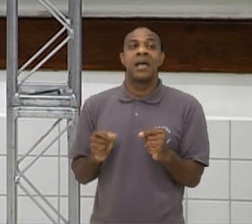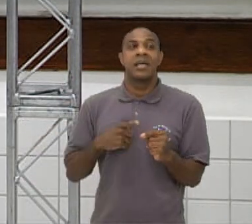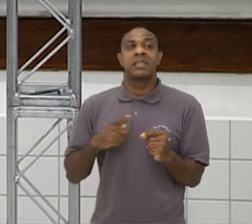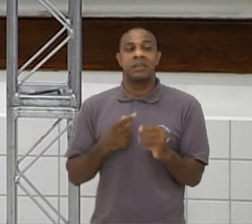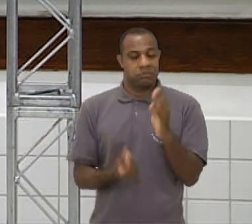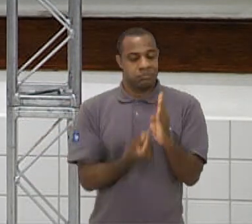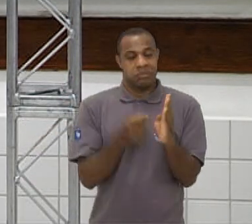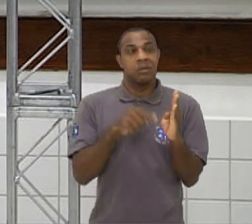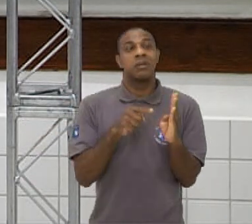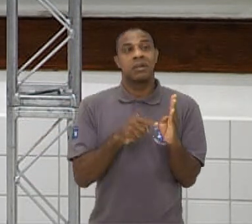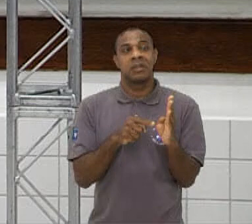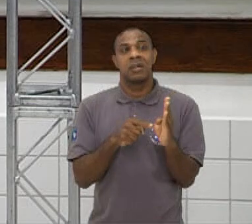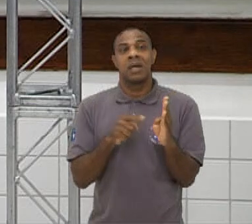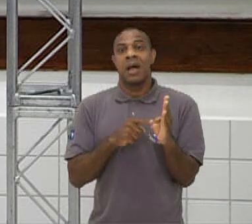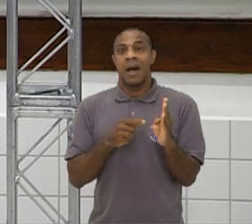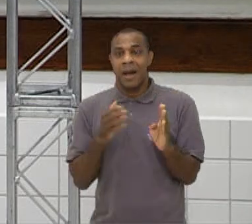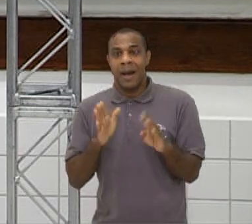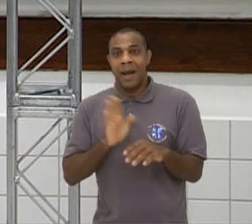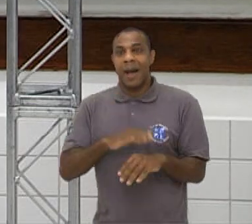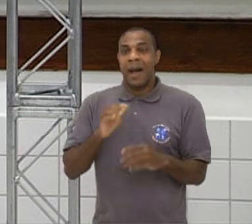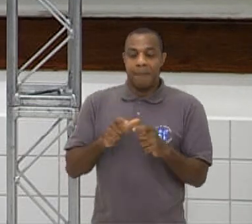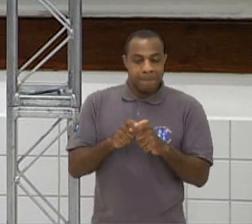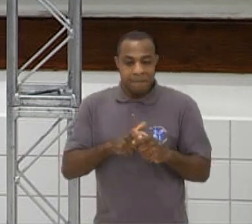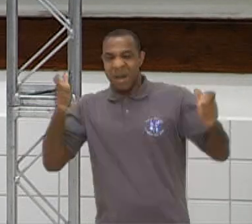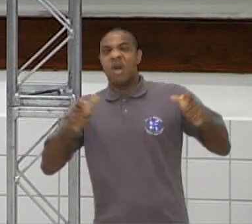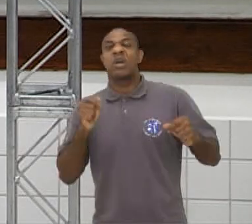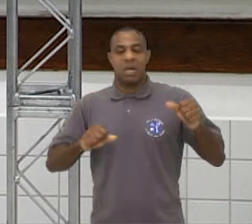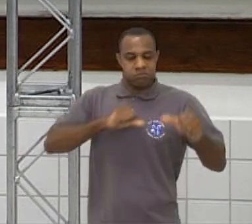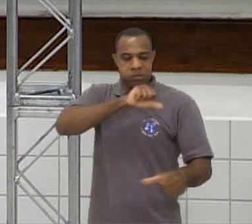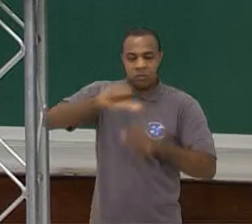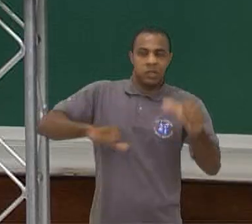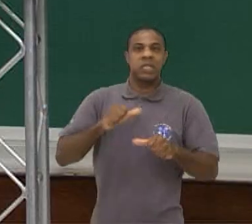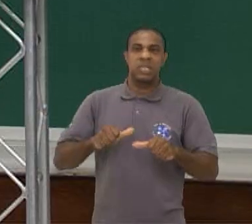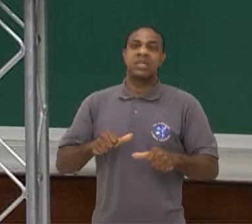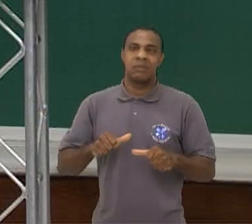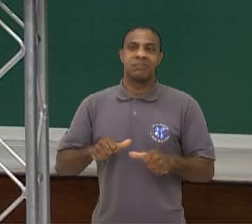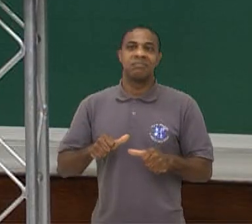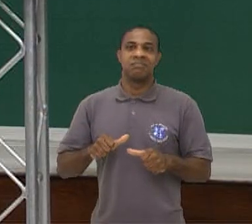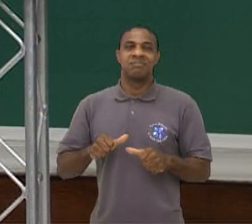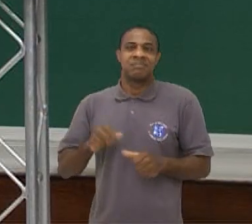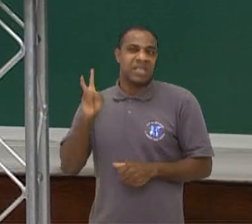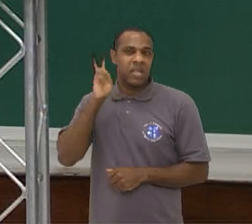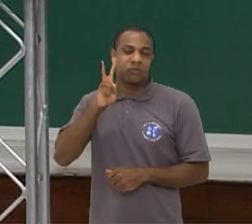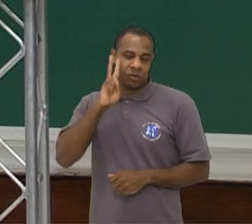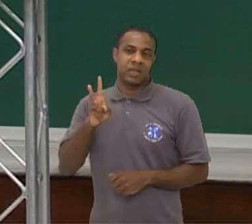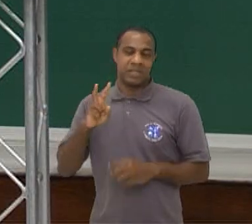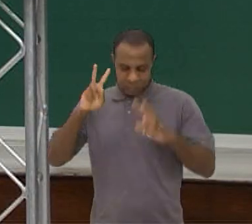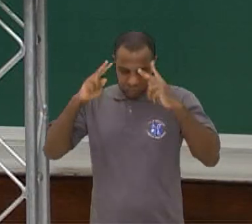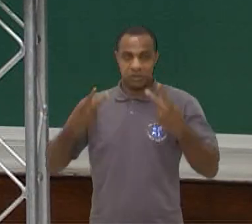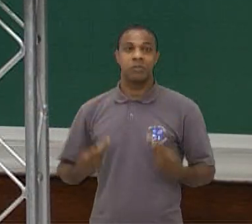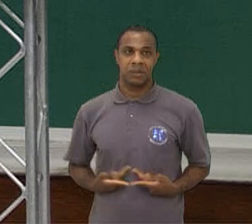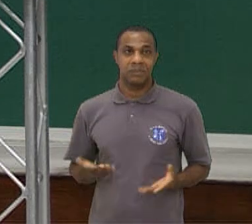grupos que fez a maior revolução na história da humanidade. Mas ela não levou